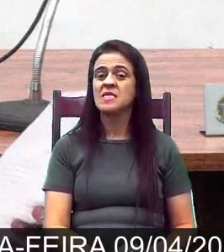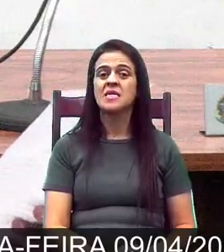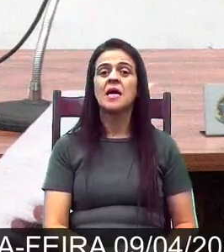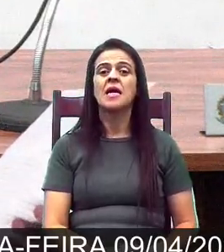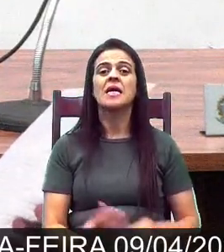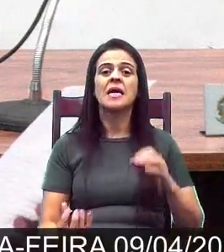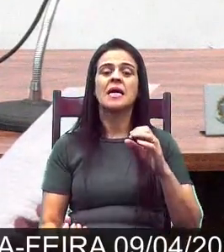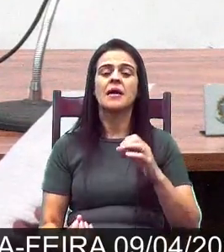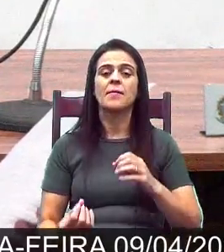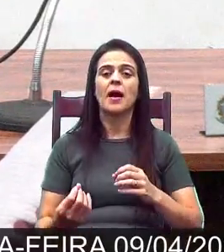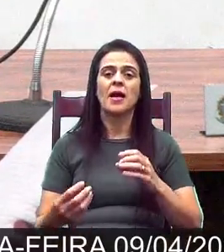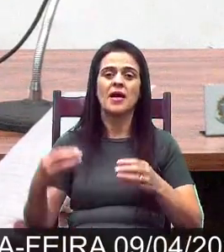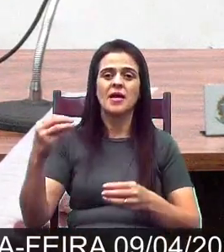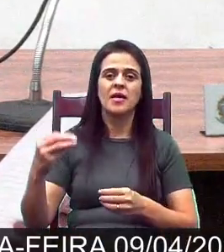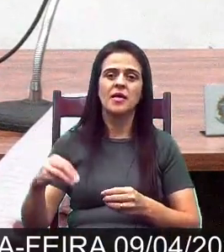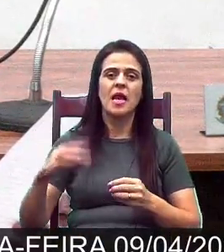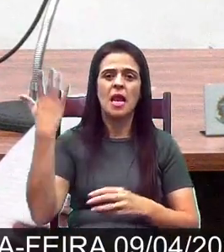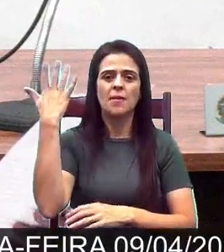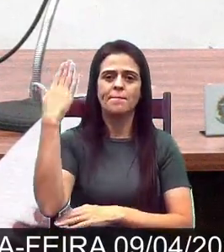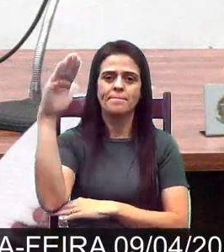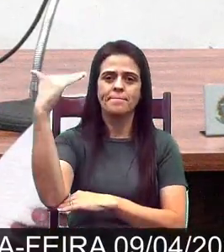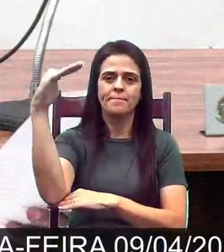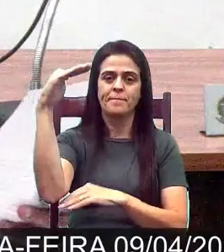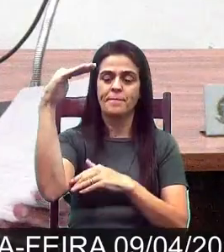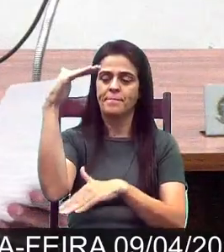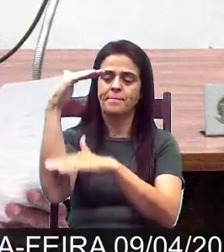lâmpadas, né? Aquele que vai a lâmpadas.